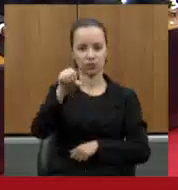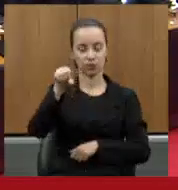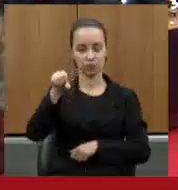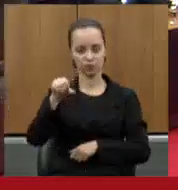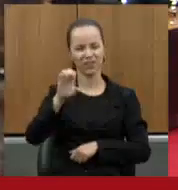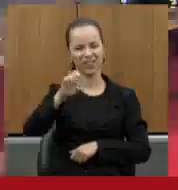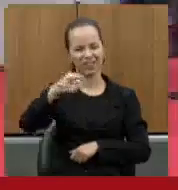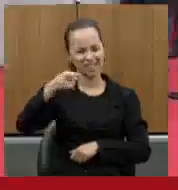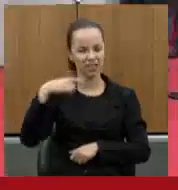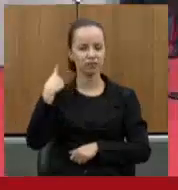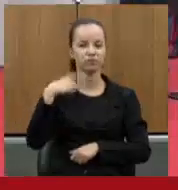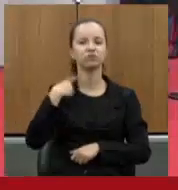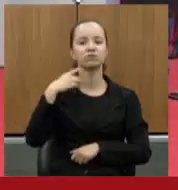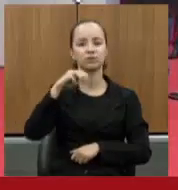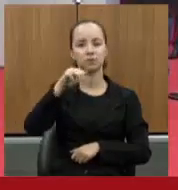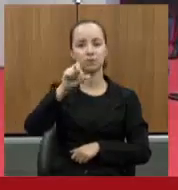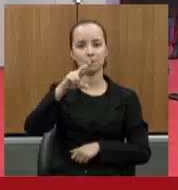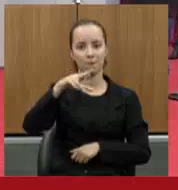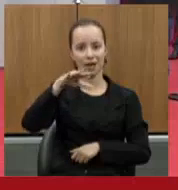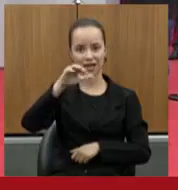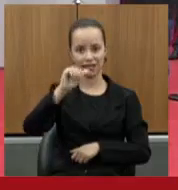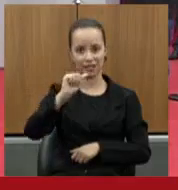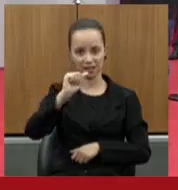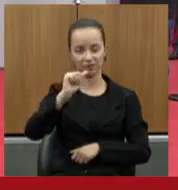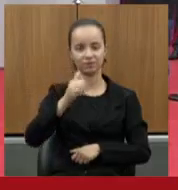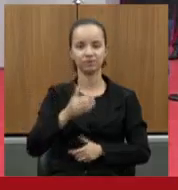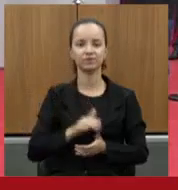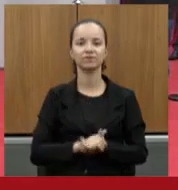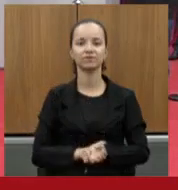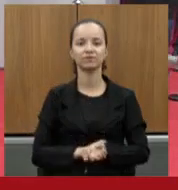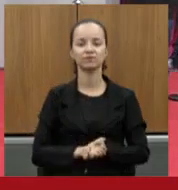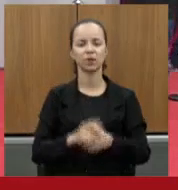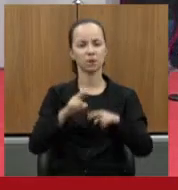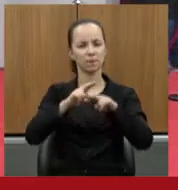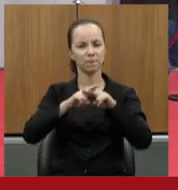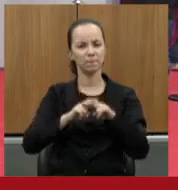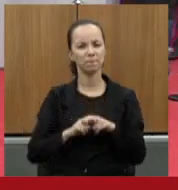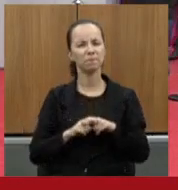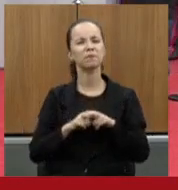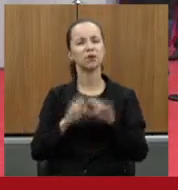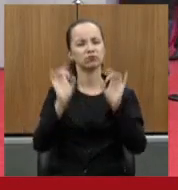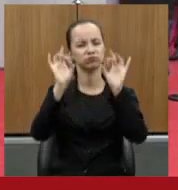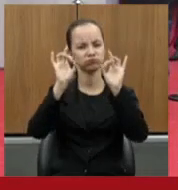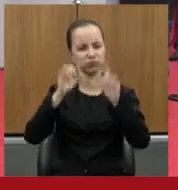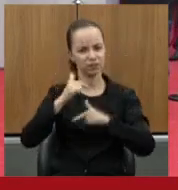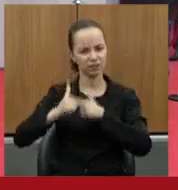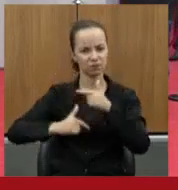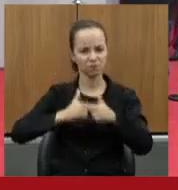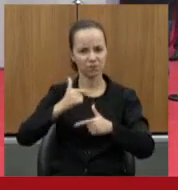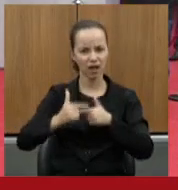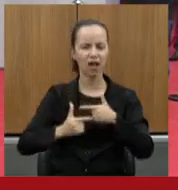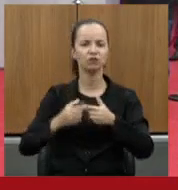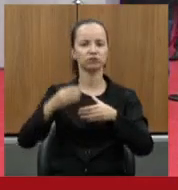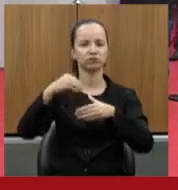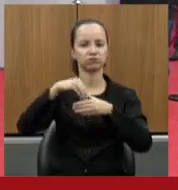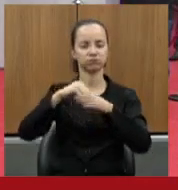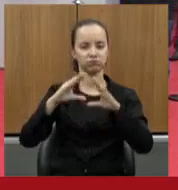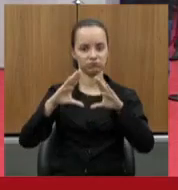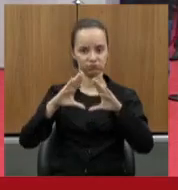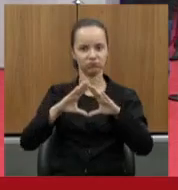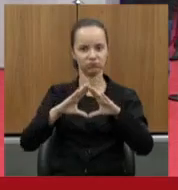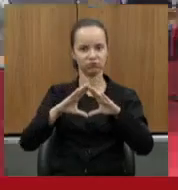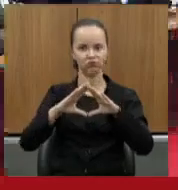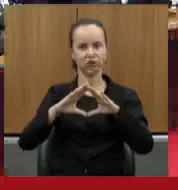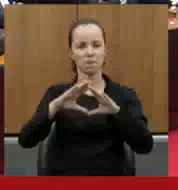1989, ex-deputada Maria Elvira Salles Ferreira, pelo nobre trabalho ao Parlamento Mineiro na construção de um